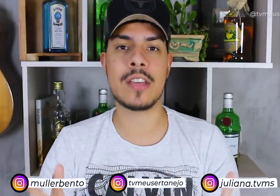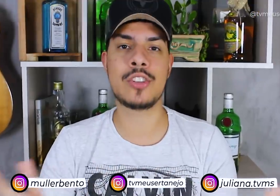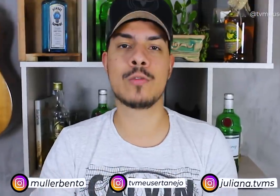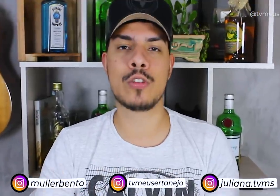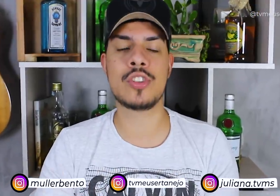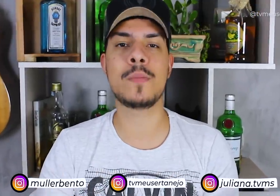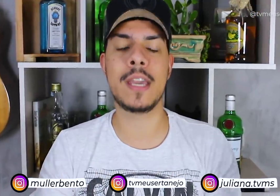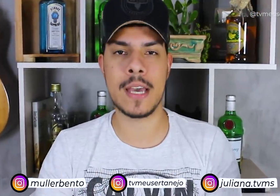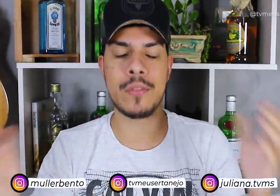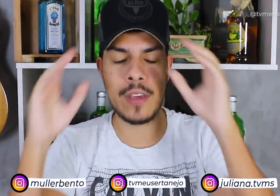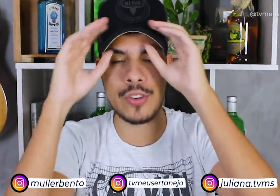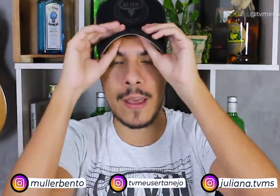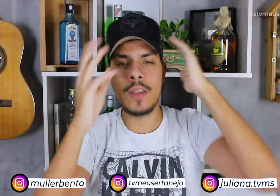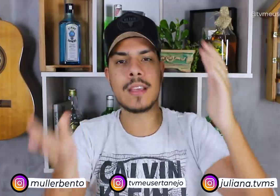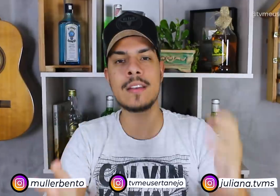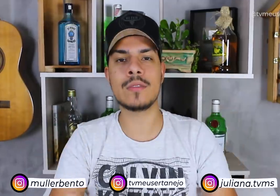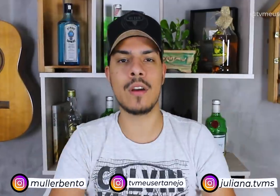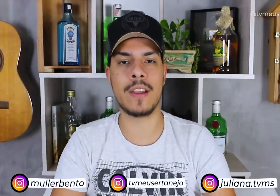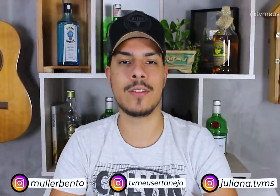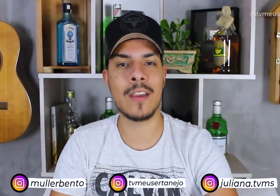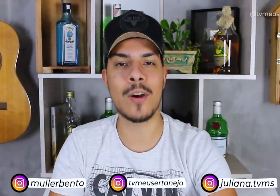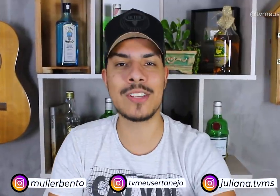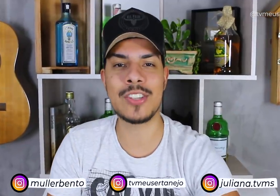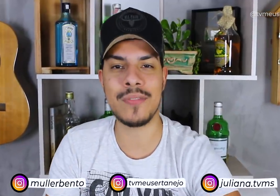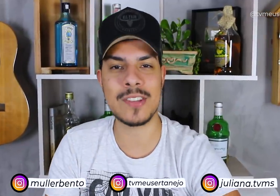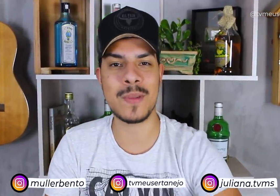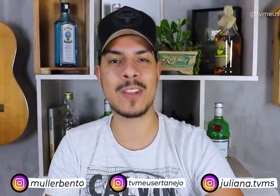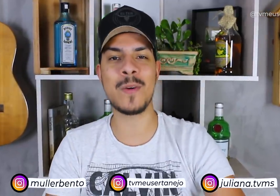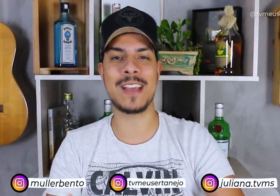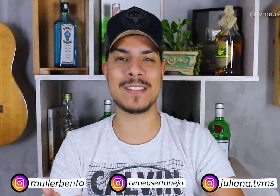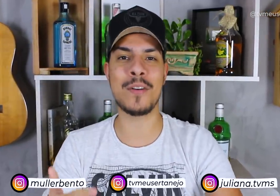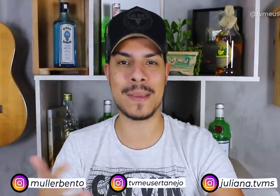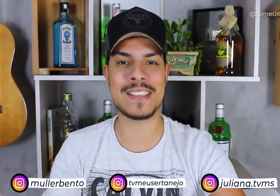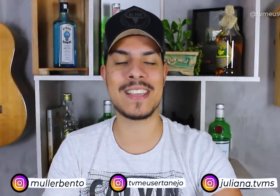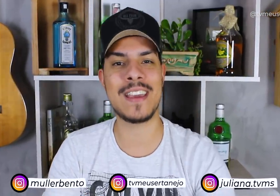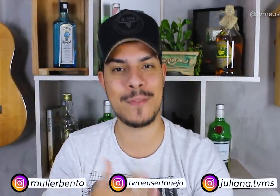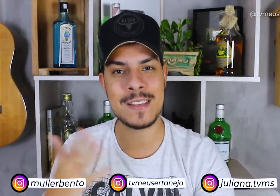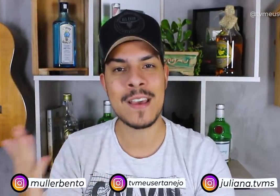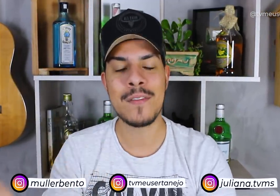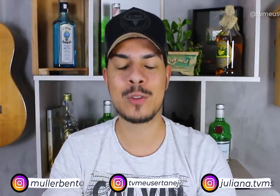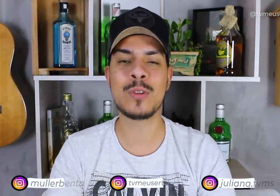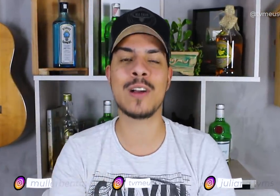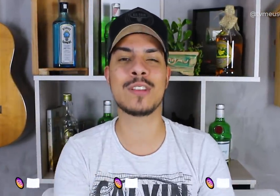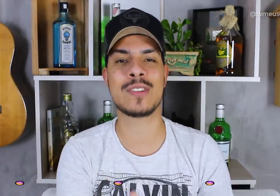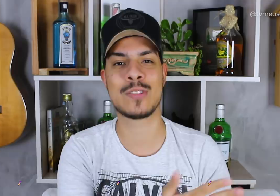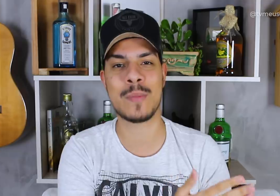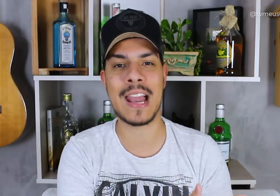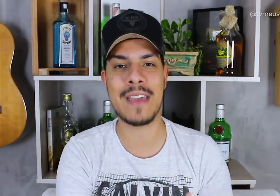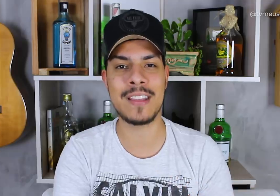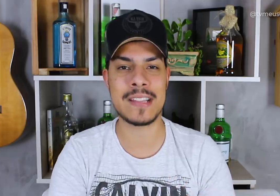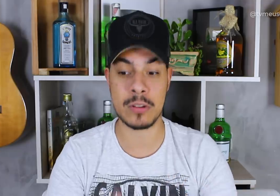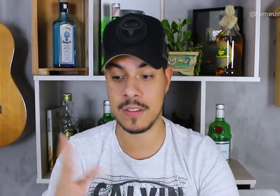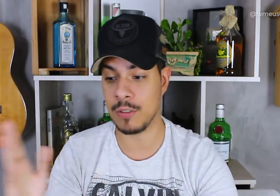Por isso que a gente não trouxe de manhã o vídeo, né? No entanto, eu falei, não tem como a gente não fazer os melhores momentos. Então eu pesquisei, fiz, vi tudo o que aconteceu